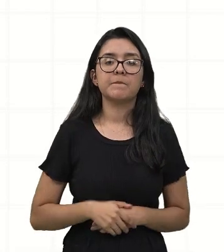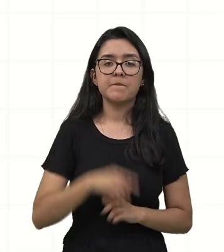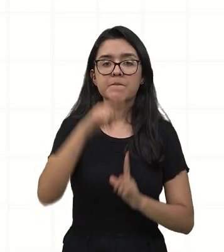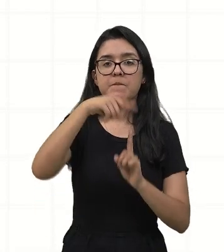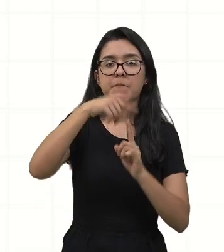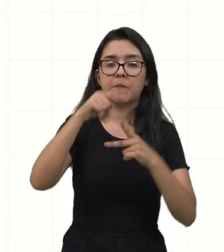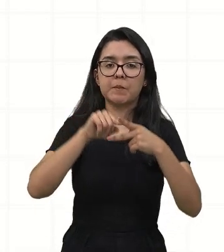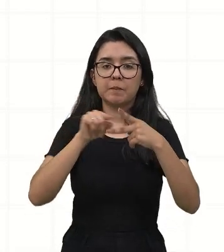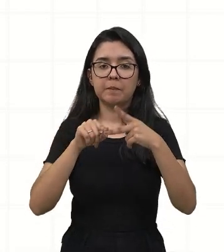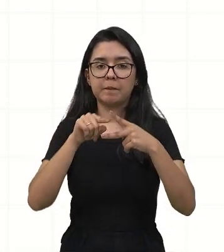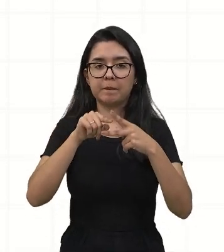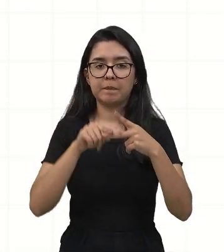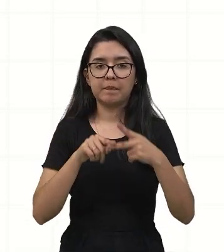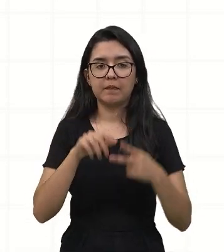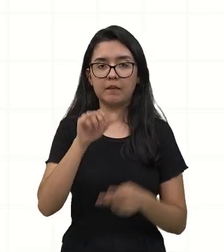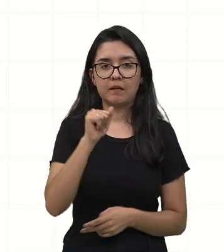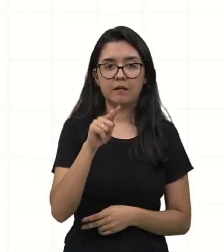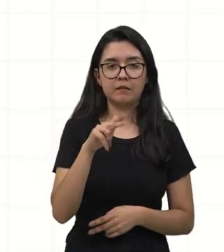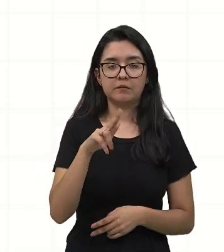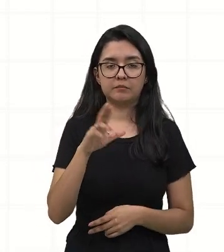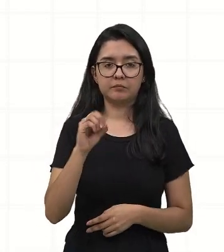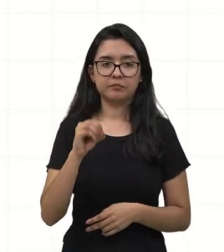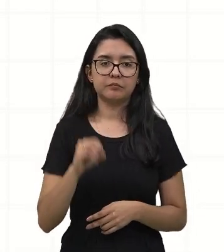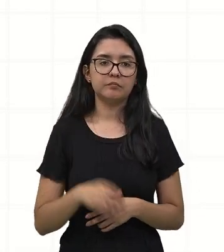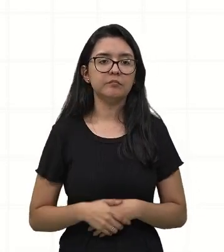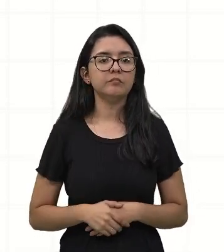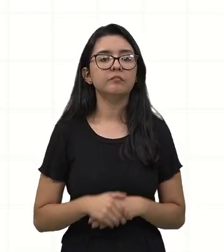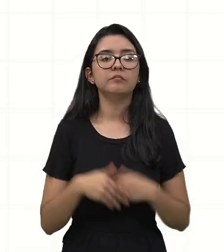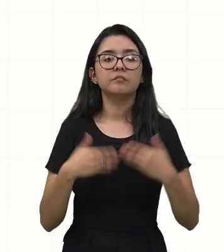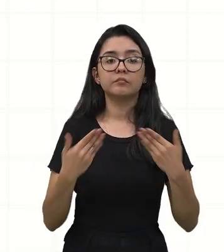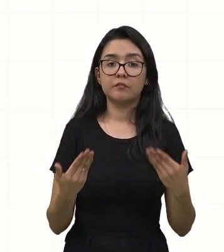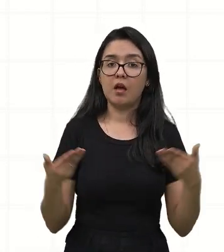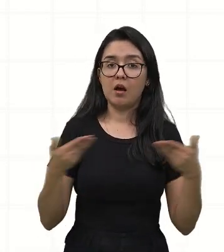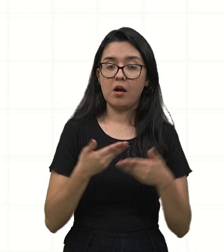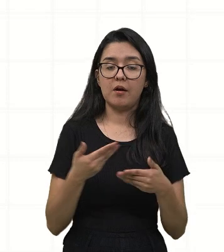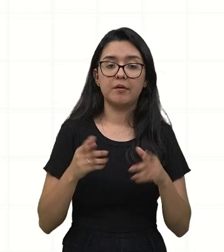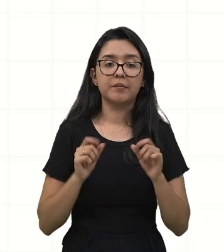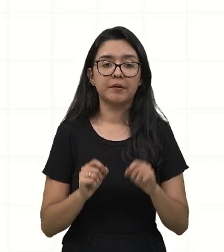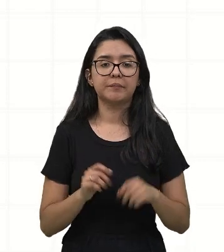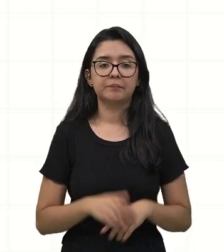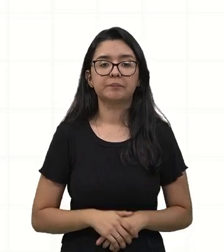agudo. Beleza? Ângulo reto. Ângulo reto, ó,